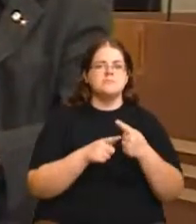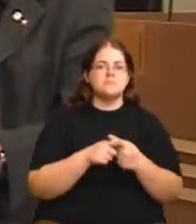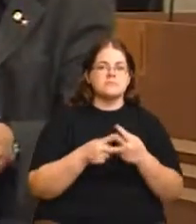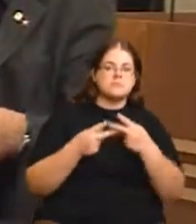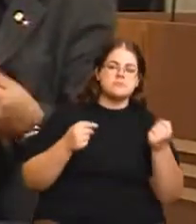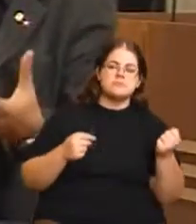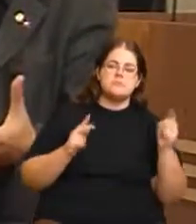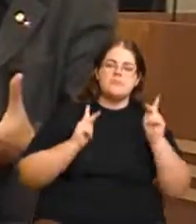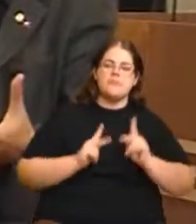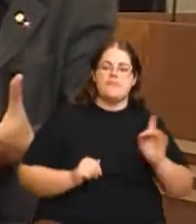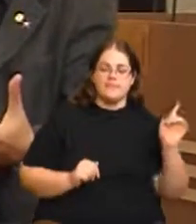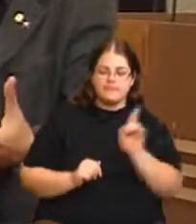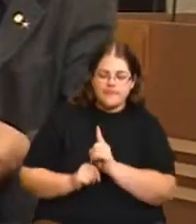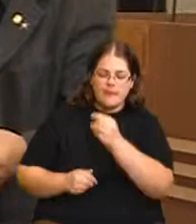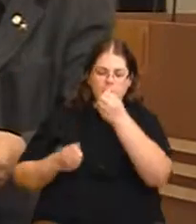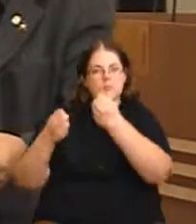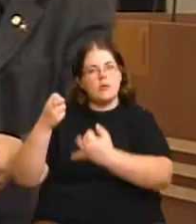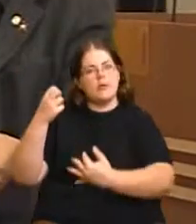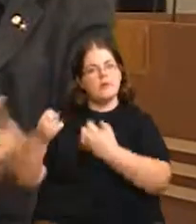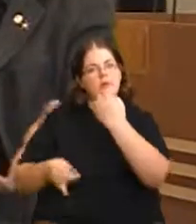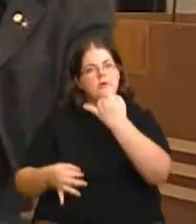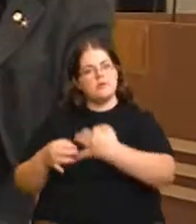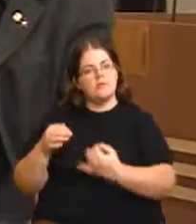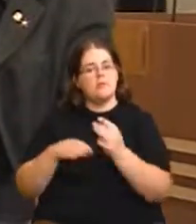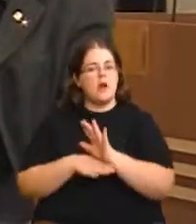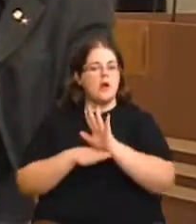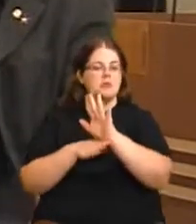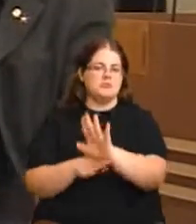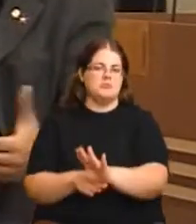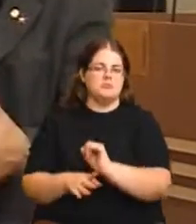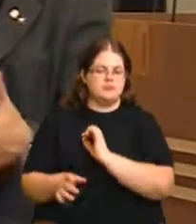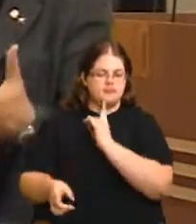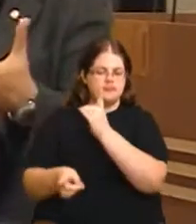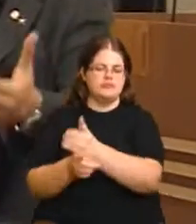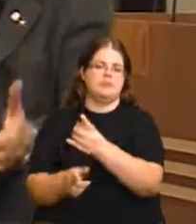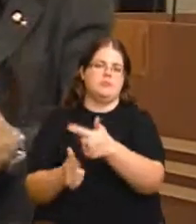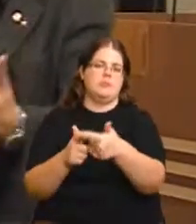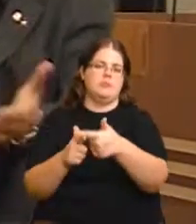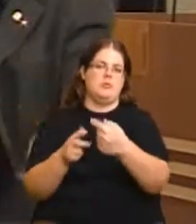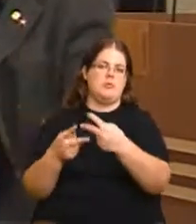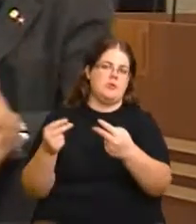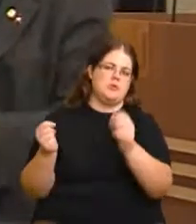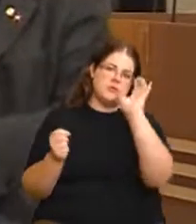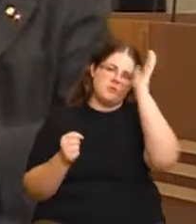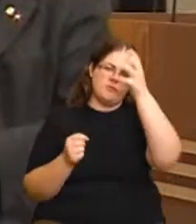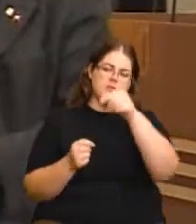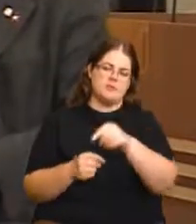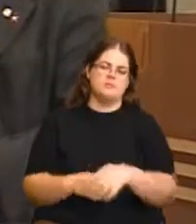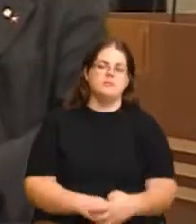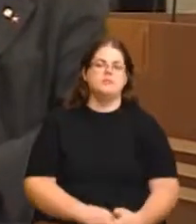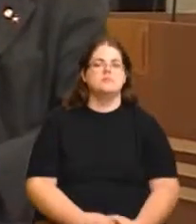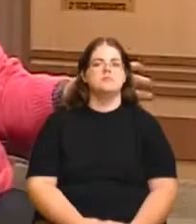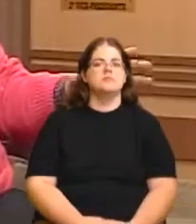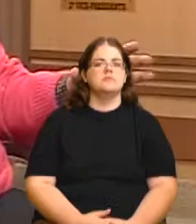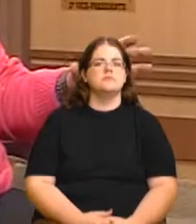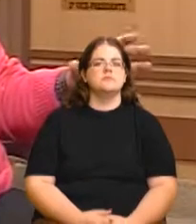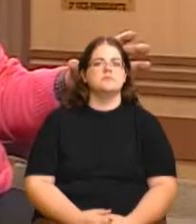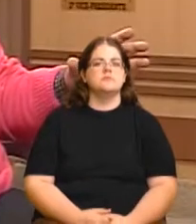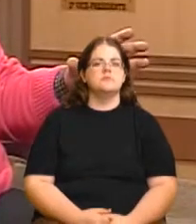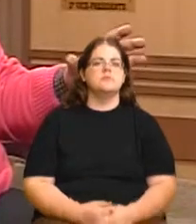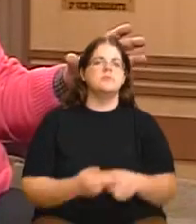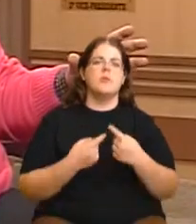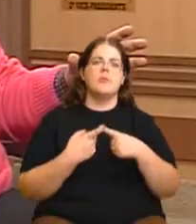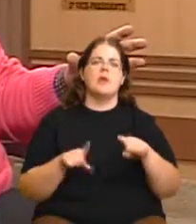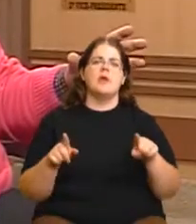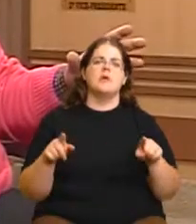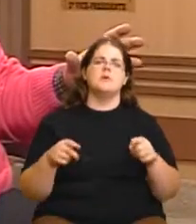falas que elas possam falar ajudem a esclarecer os fatos que possam ou não estar envolvidas essas pessoas. Mas com isso chega